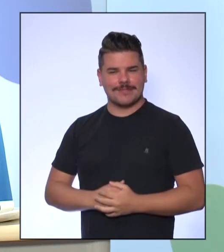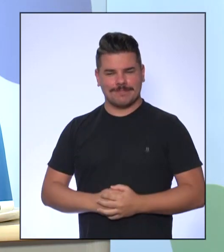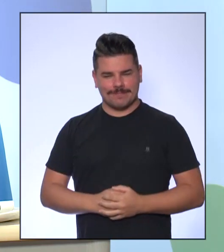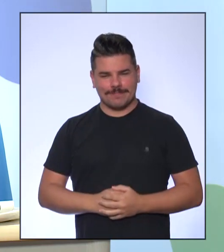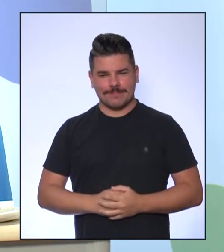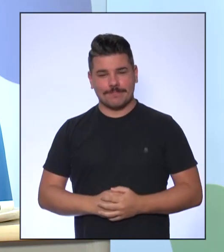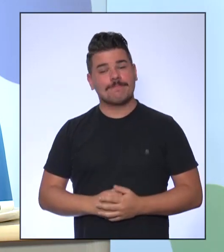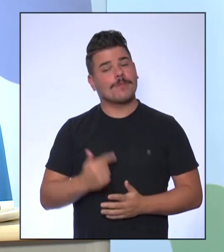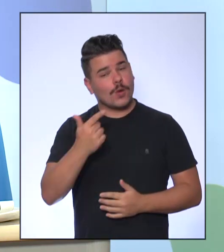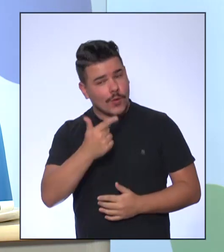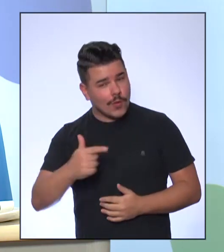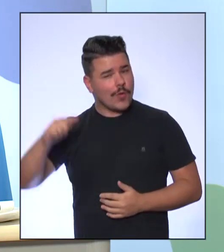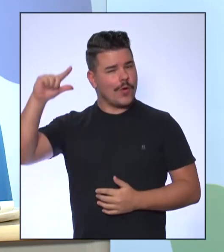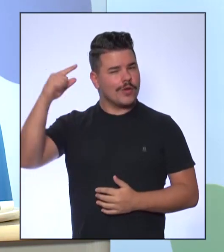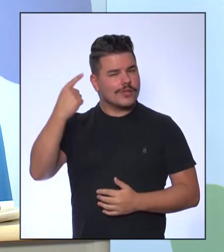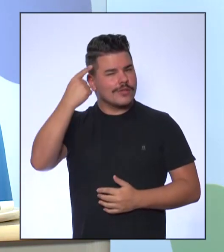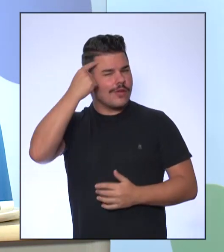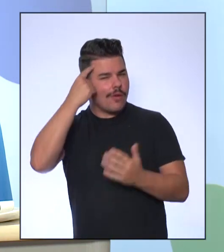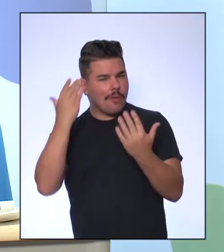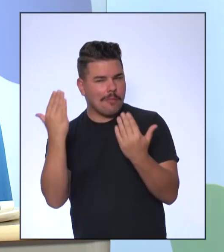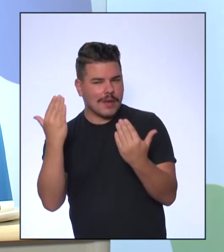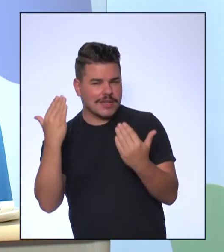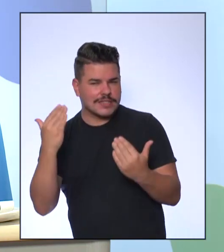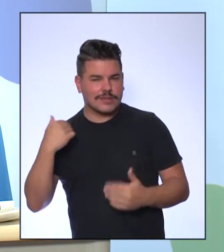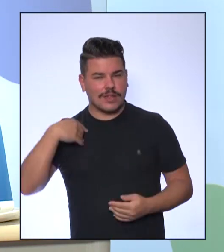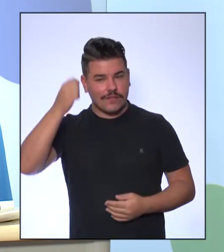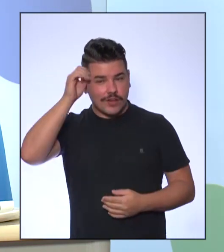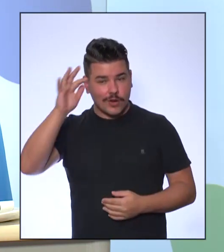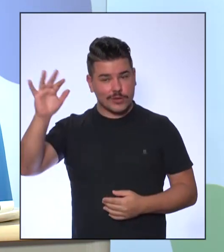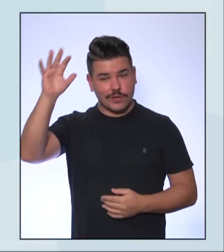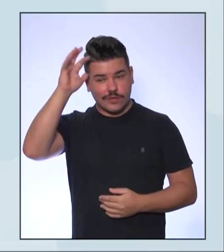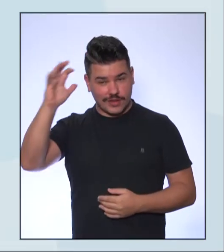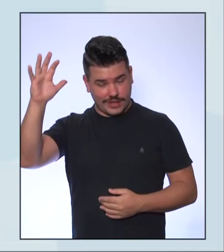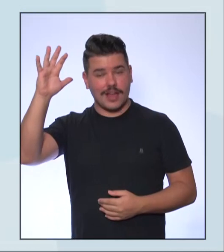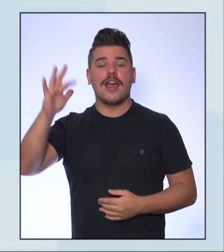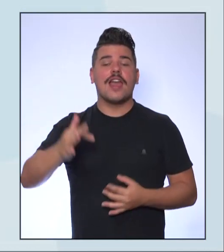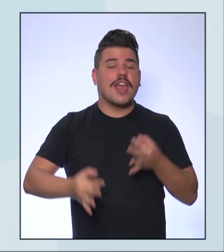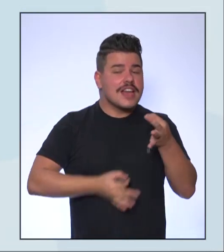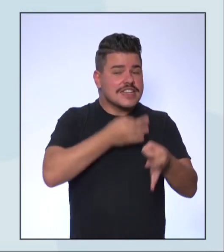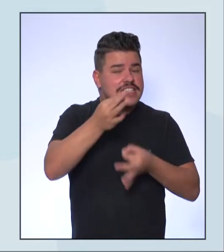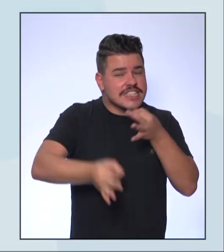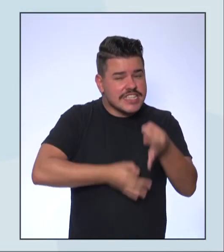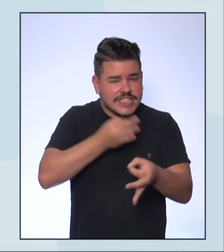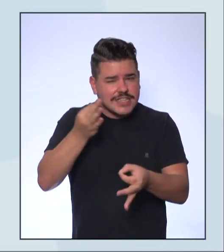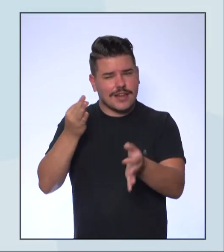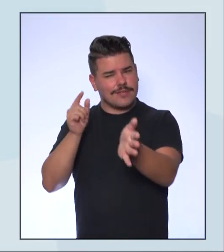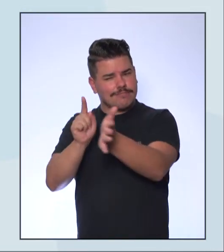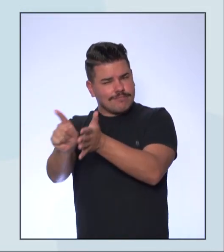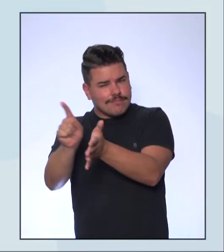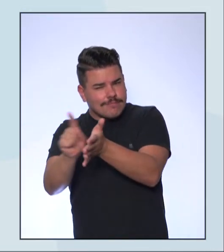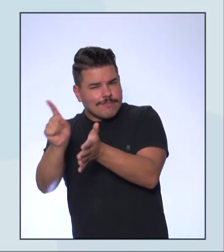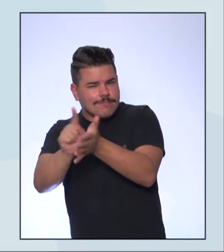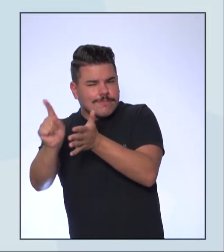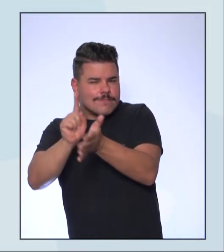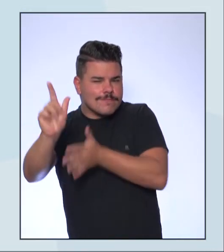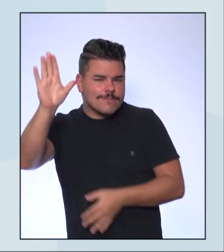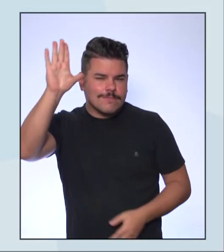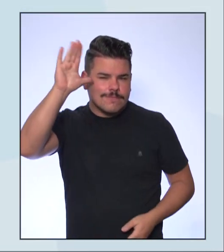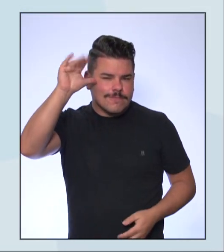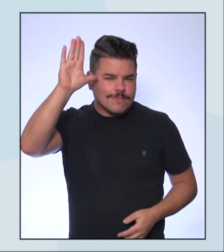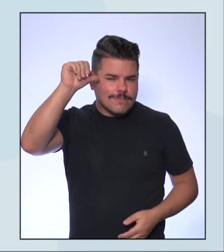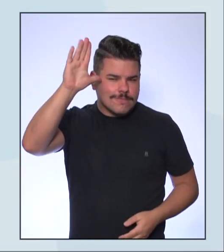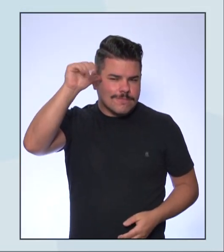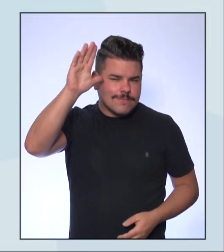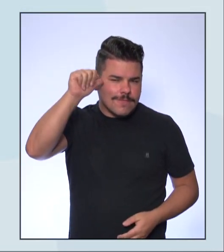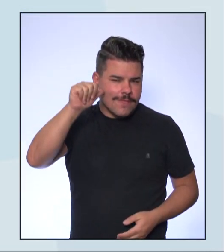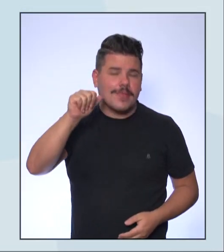Tem outra perspectiva, né, da filosofia, que é a atitude crítica e questionadora, né? Eu acho que